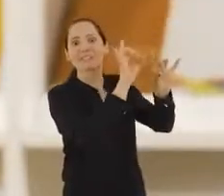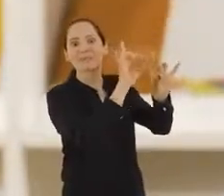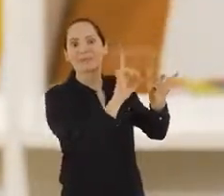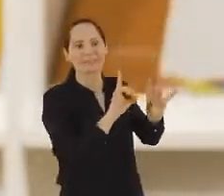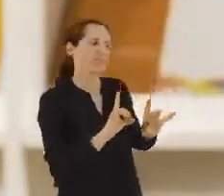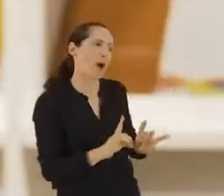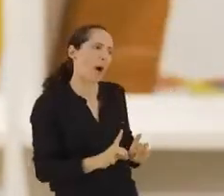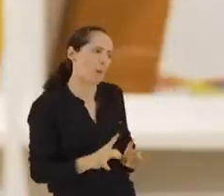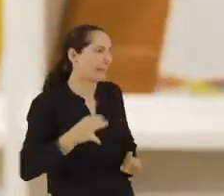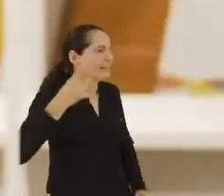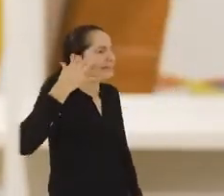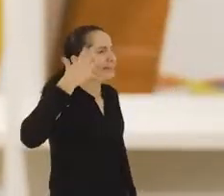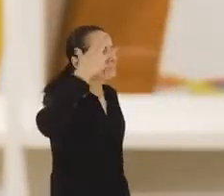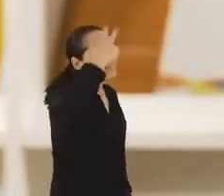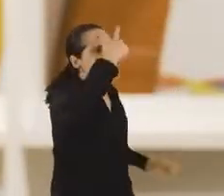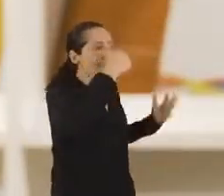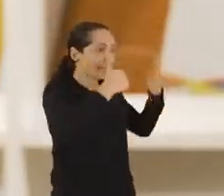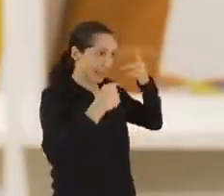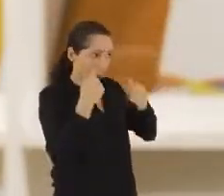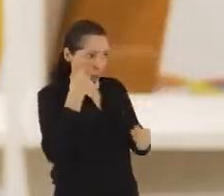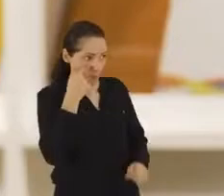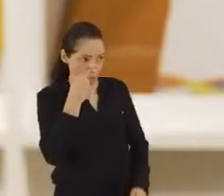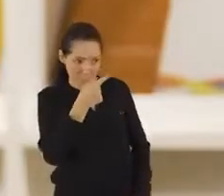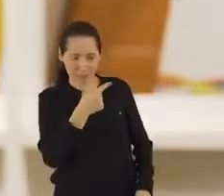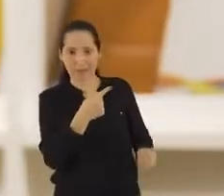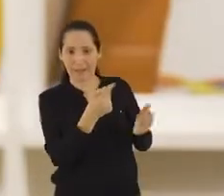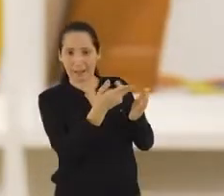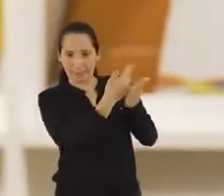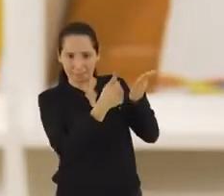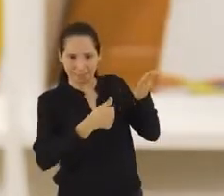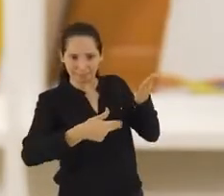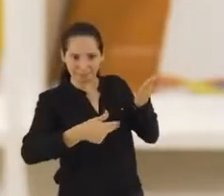sei nem descrever. Eu vou mostrar pra vocês.